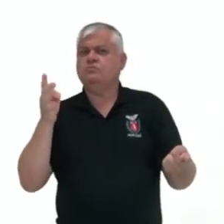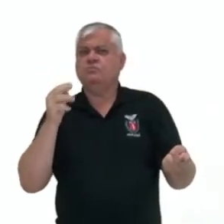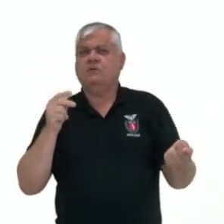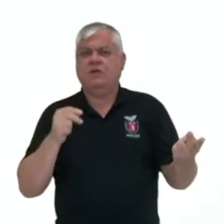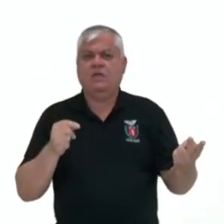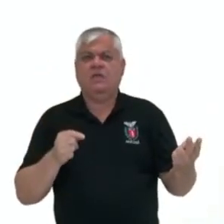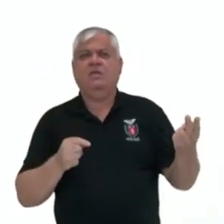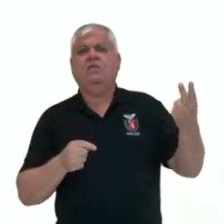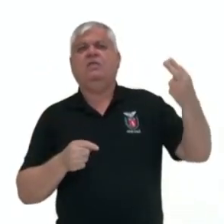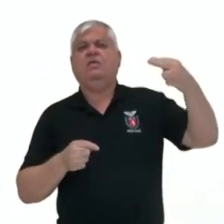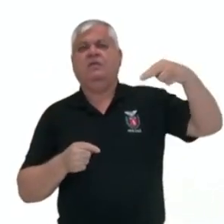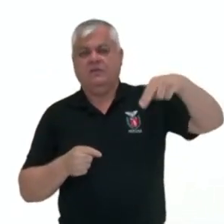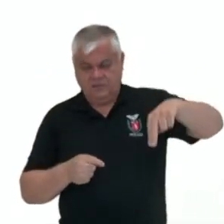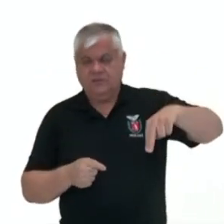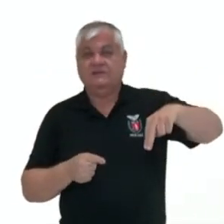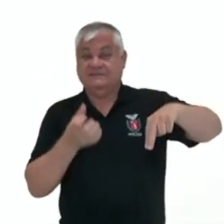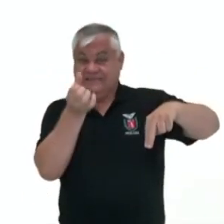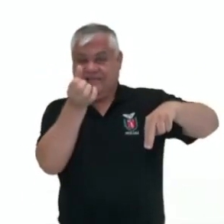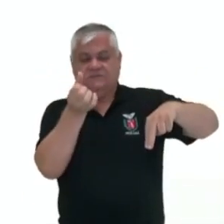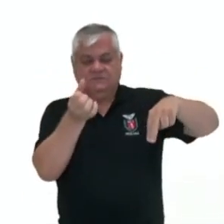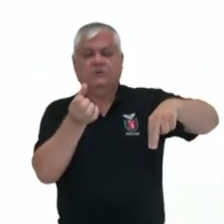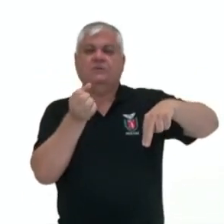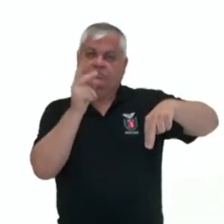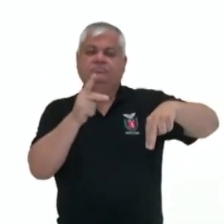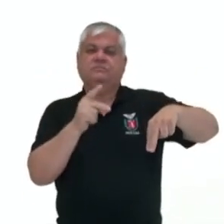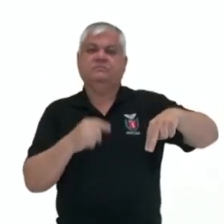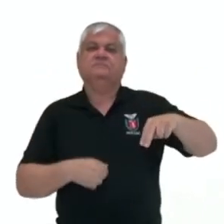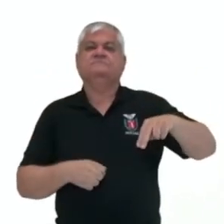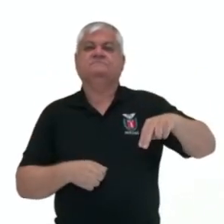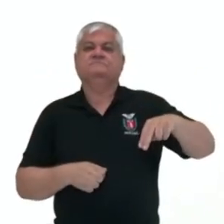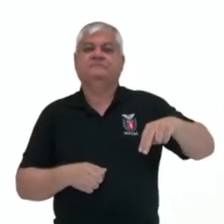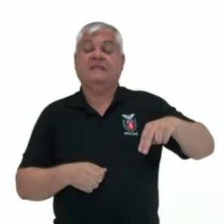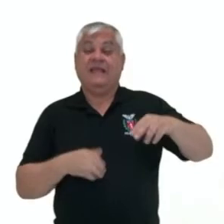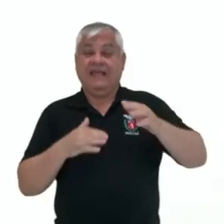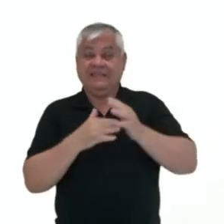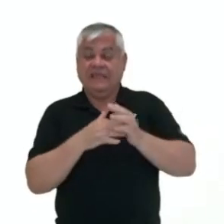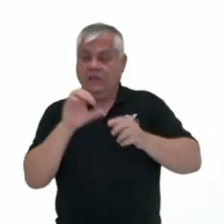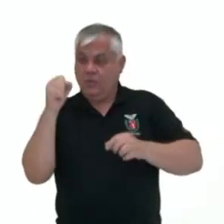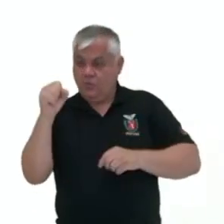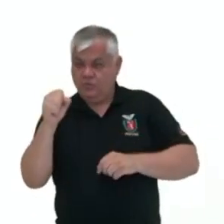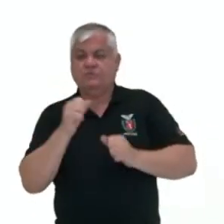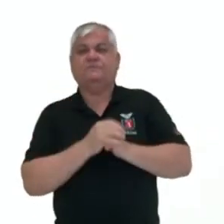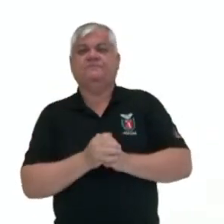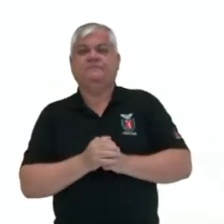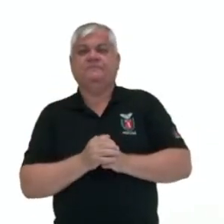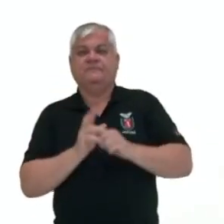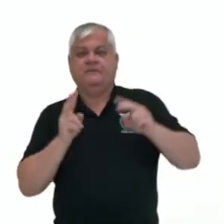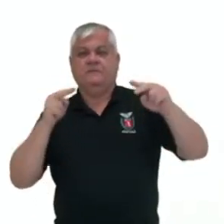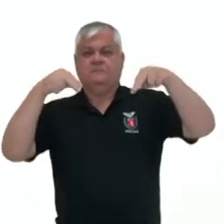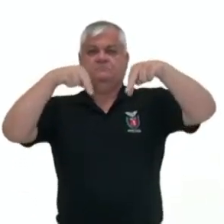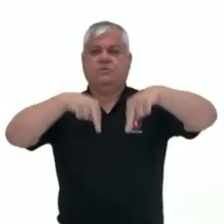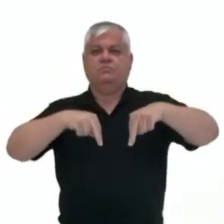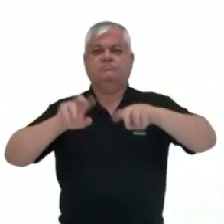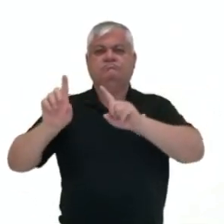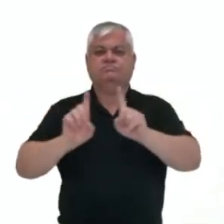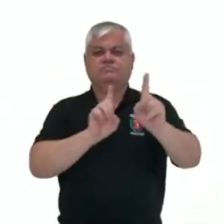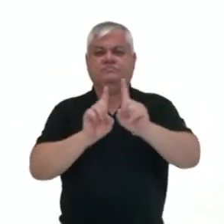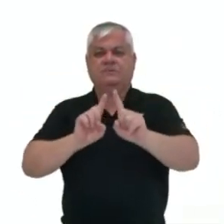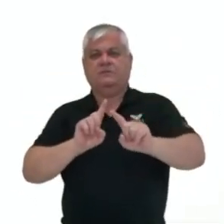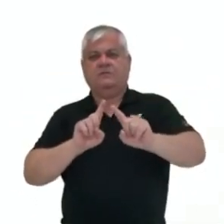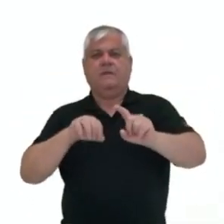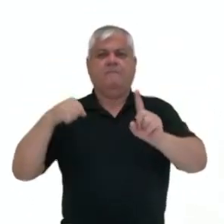ali, entrou ali que ele estava na contagem do 6, ele tem que chegar até 8. Então ele conta até 8, o atleta ele levanta e se ele